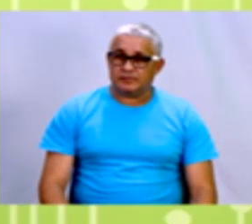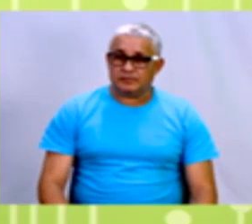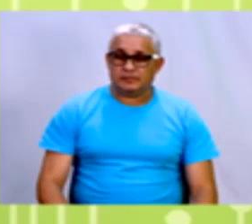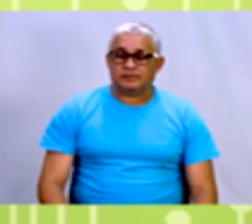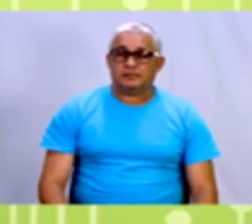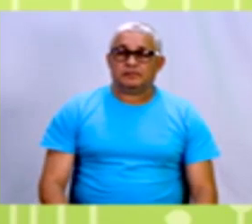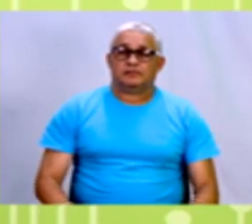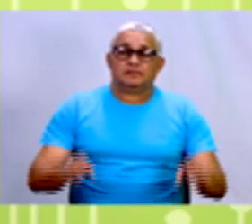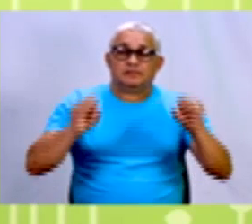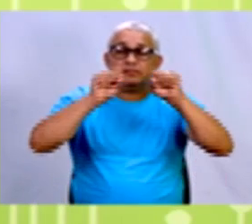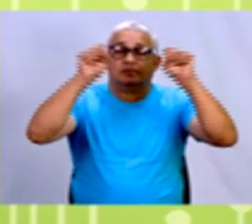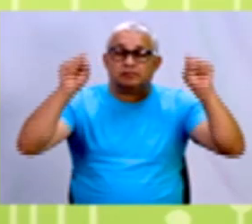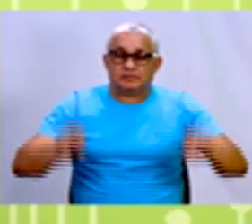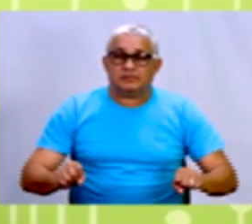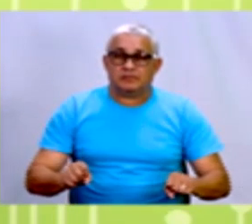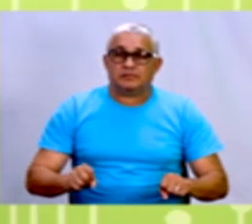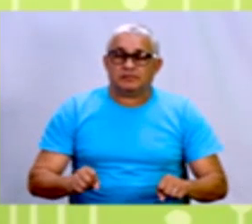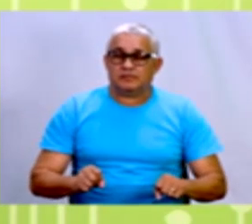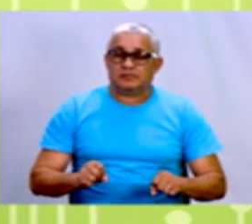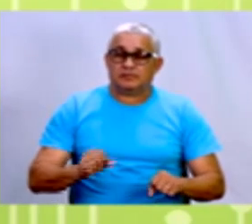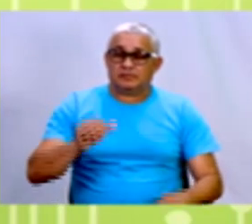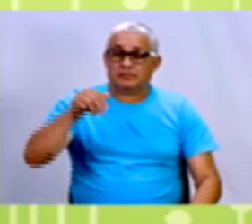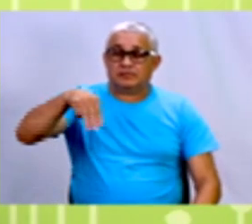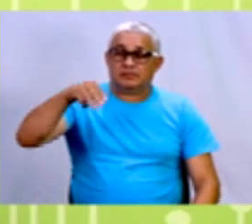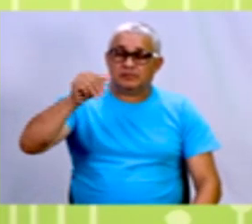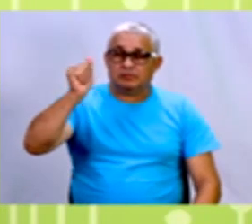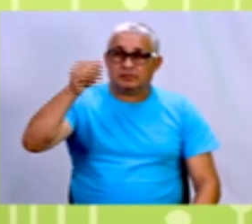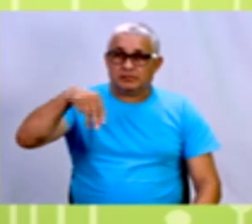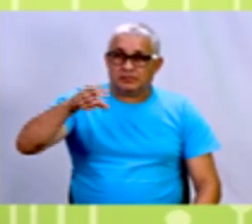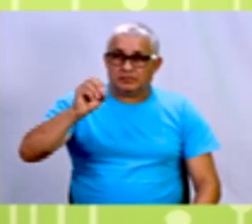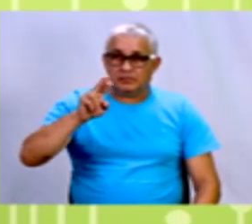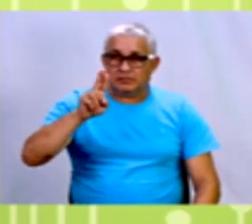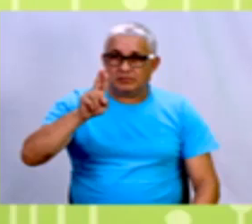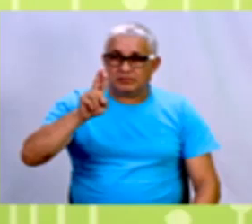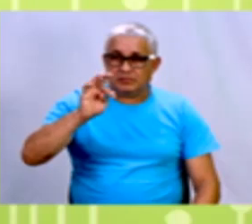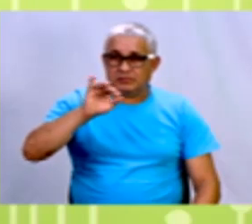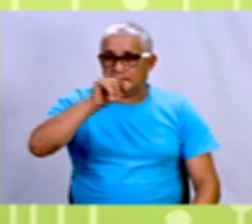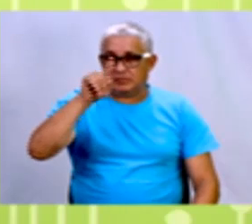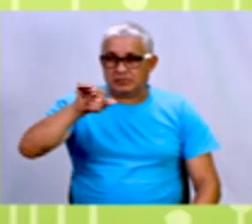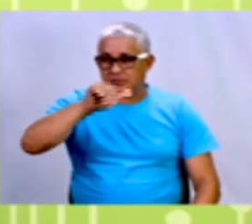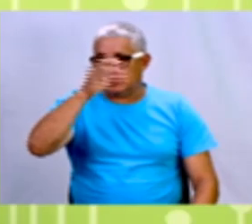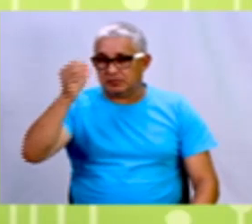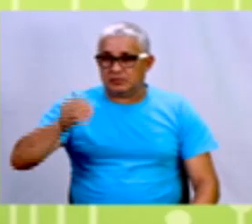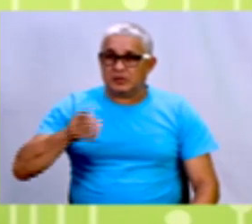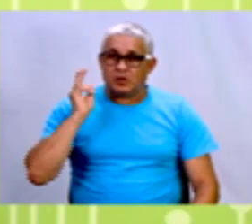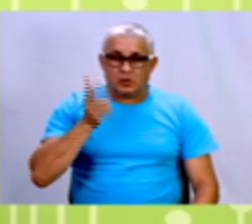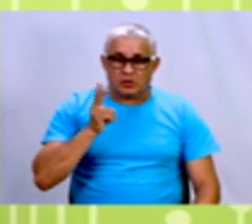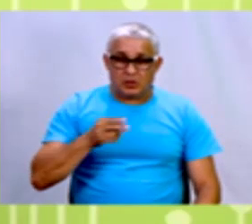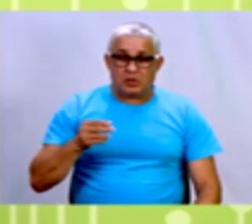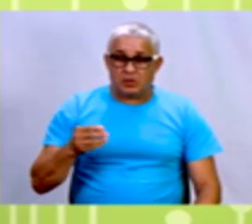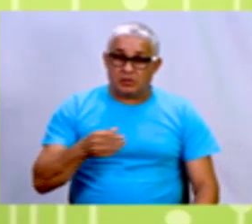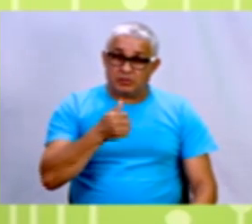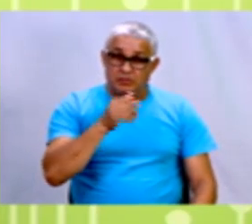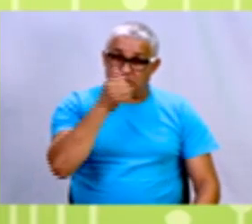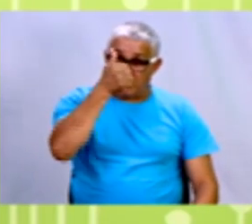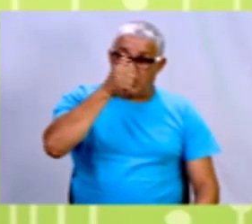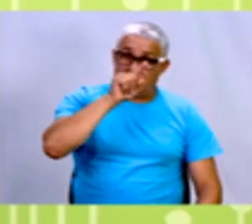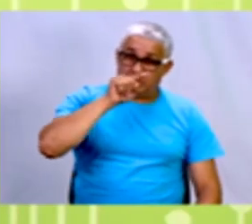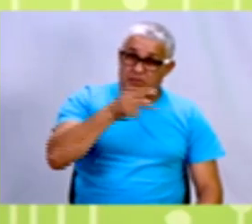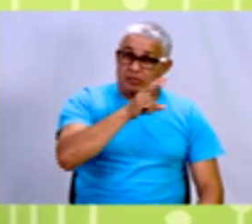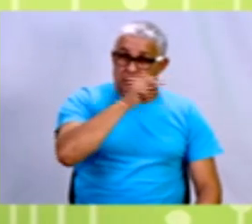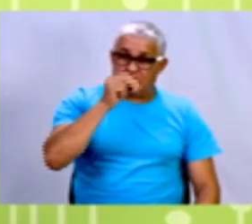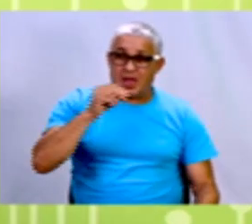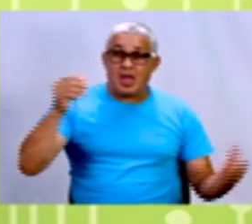sistema de amortização constante. Por isso que sempre eles falam assim, ó, a primeira parcela é 1.500, mas a tua última parcela vai ser